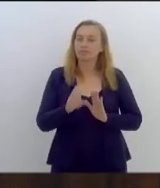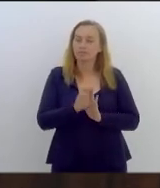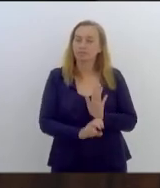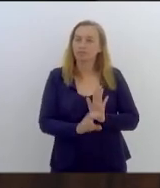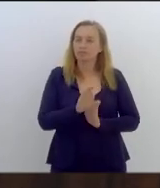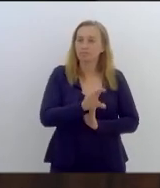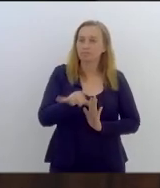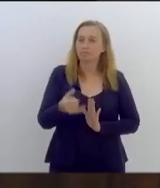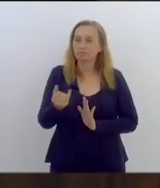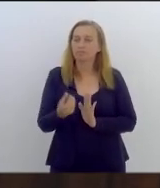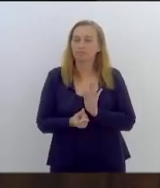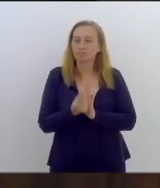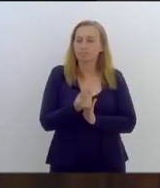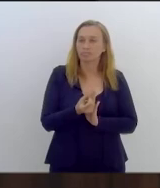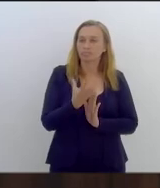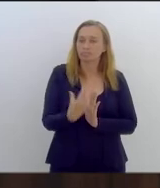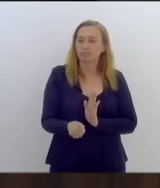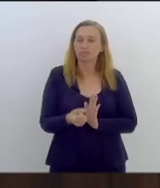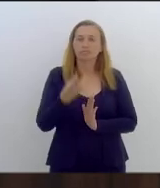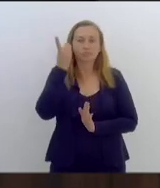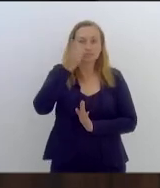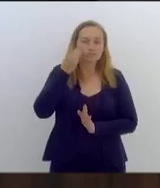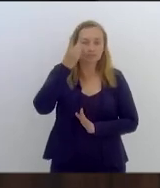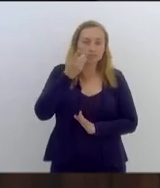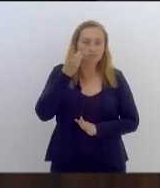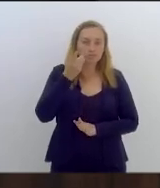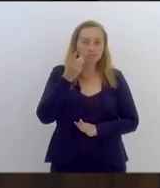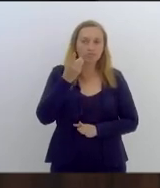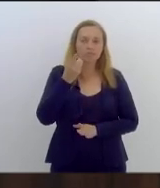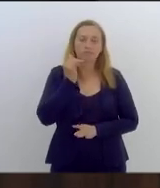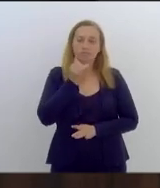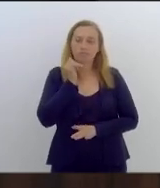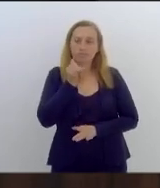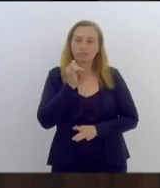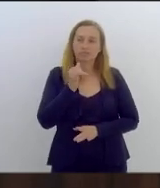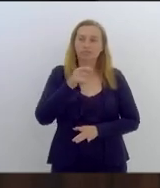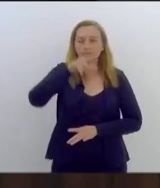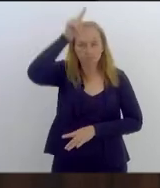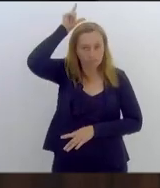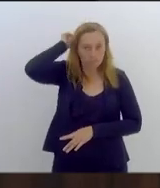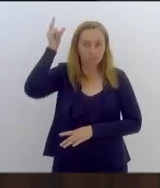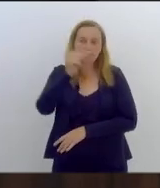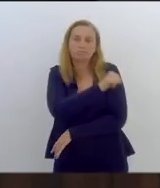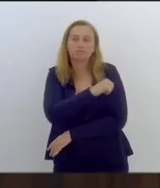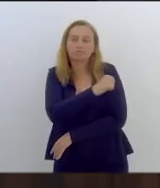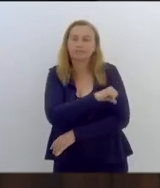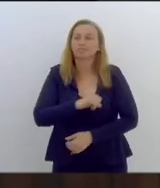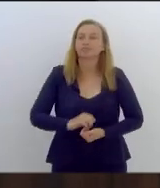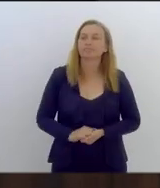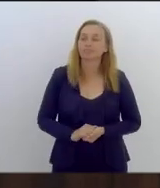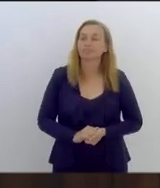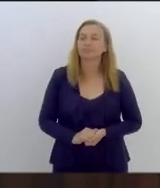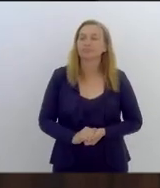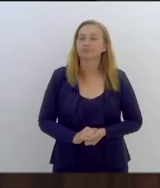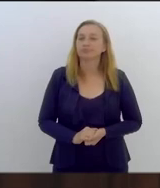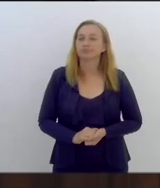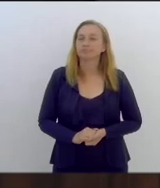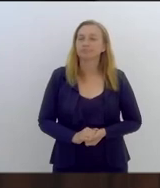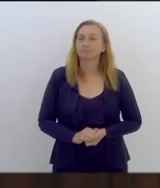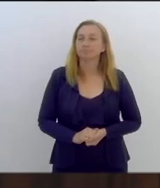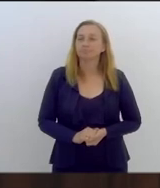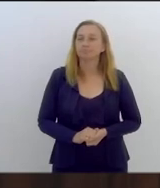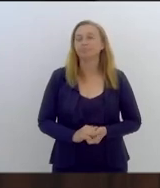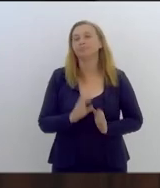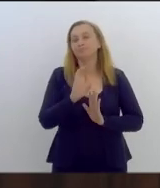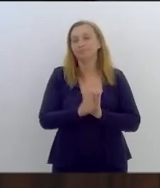de orçamento favorável. Relatores, deputados, Luiz Paulo, enfermeira Rejane e Luiz Paulo. Pendendo de pareceres sobre as